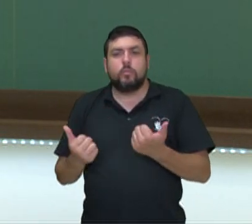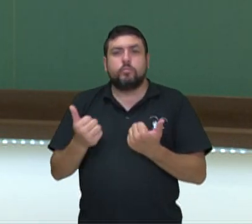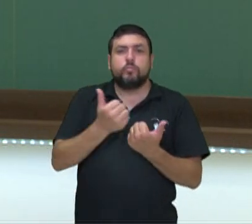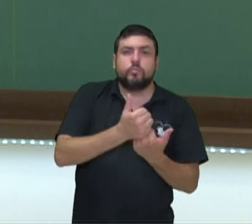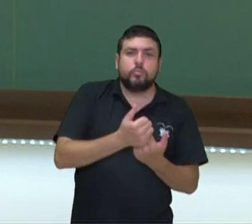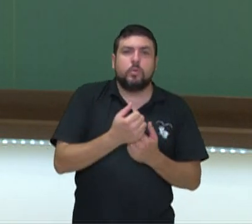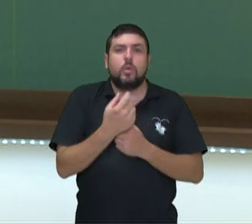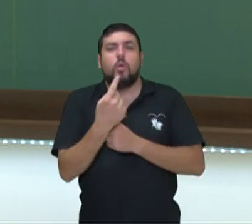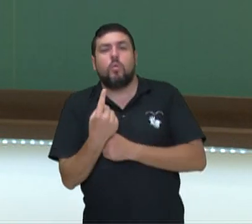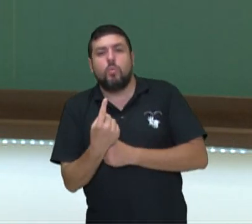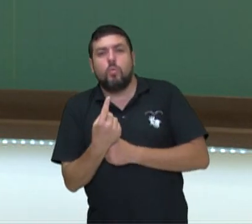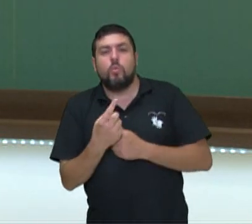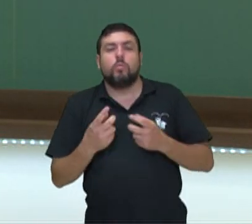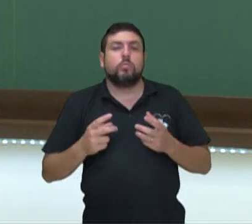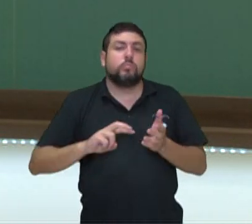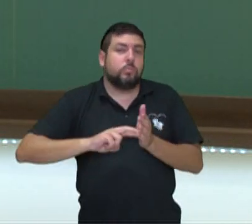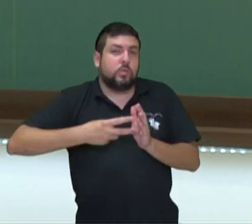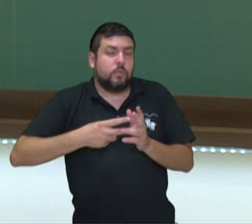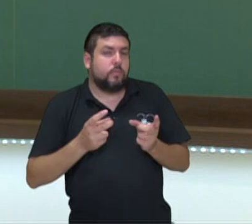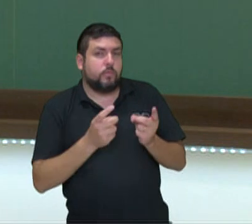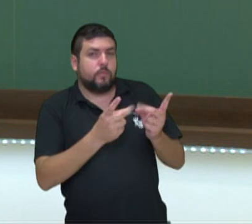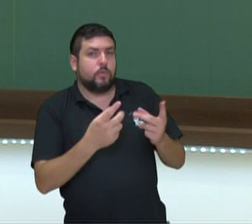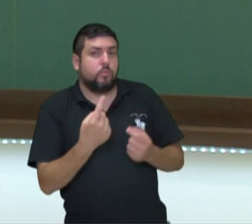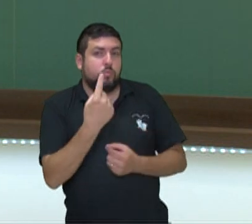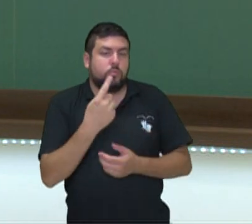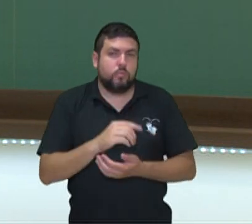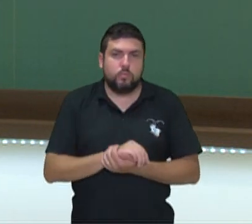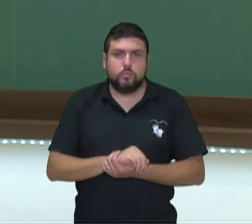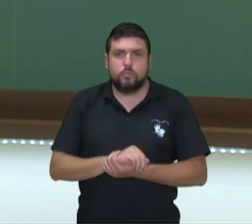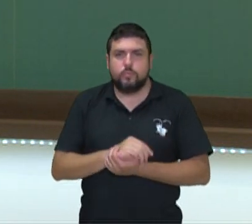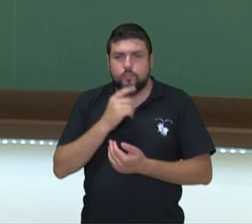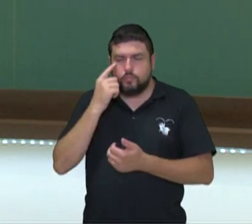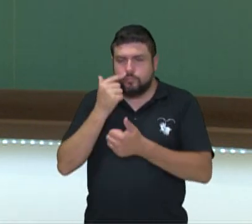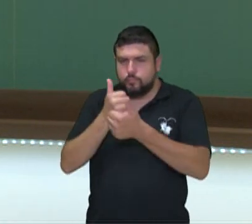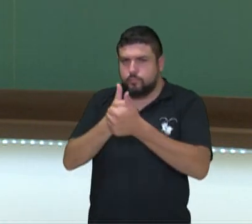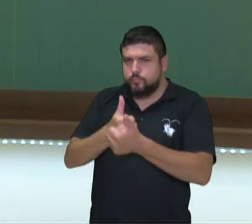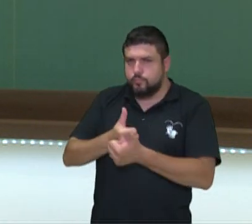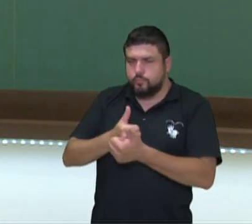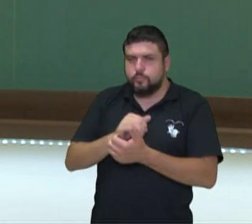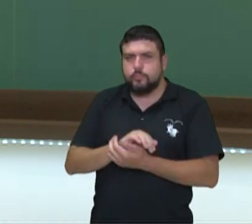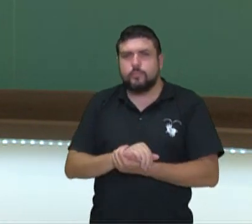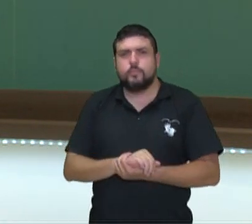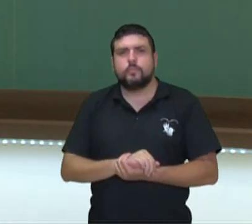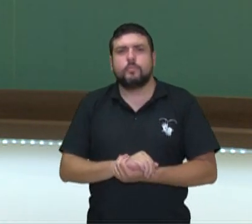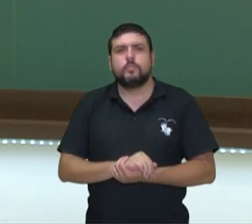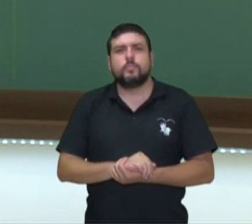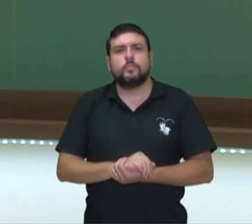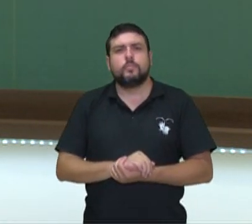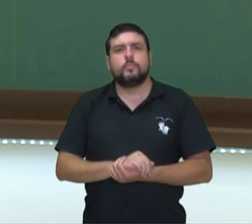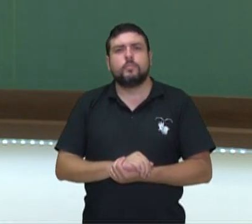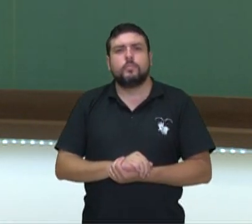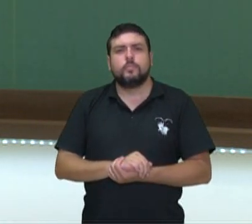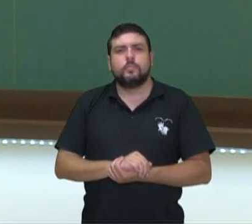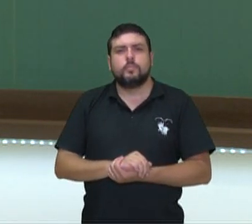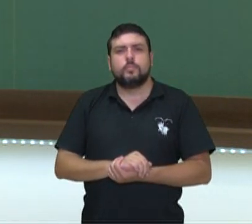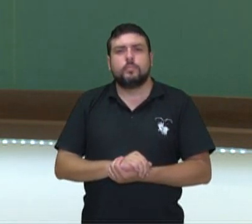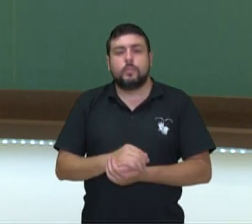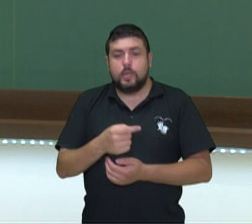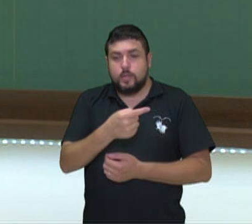quantidade de peças vendidas, né? 5 vezes 1, 5, menos 230, valor negativo de